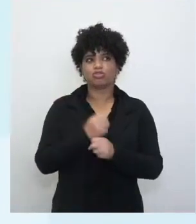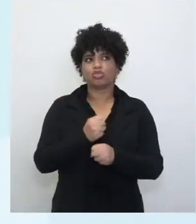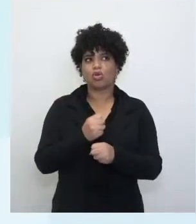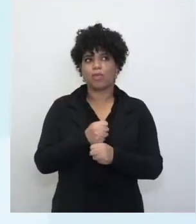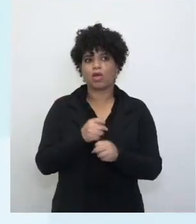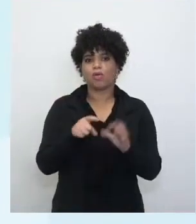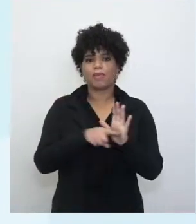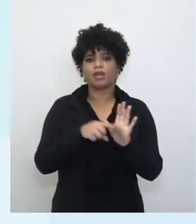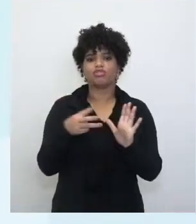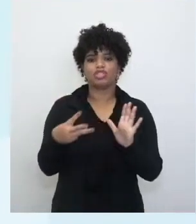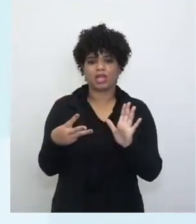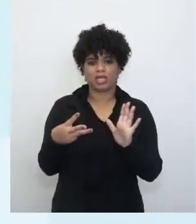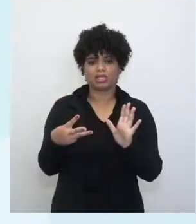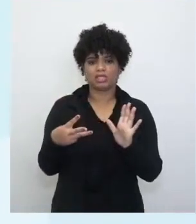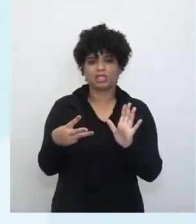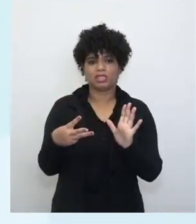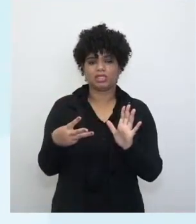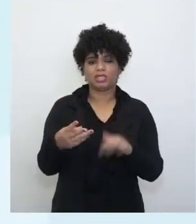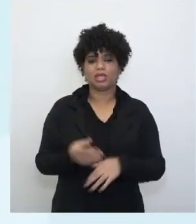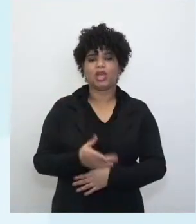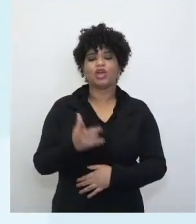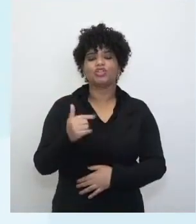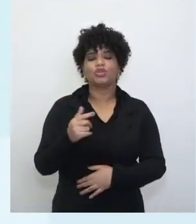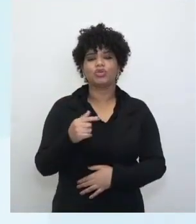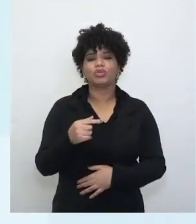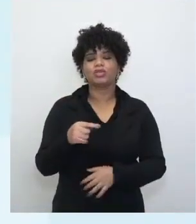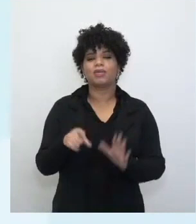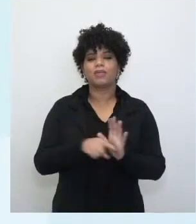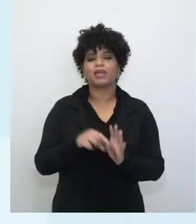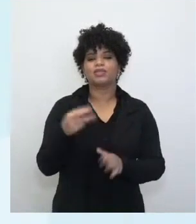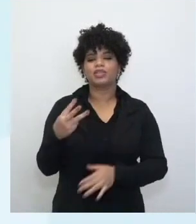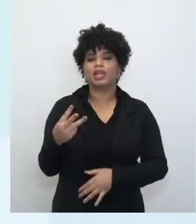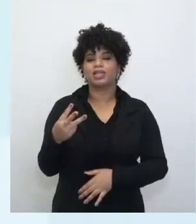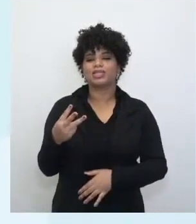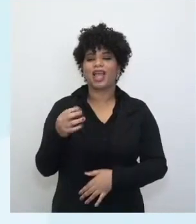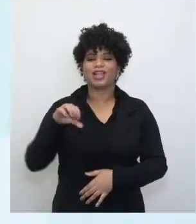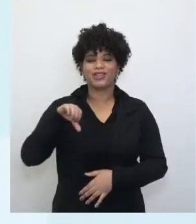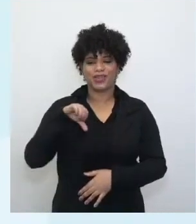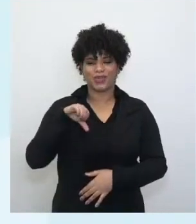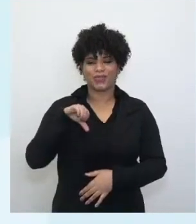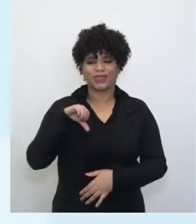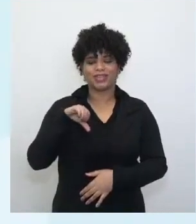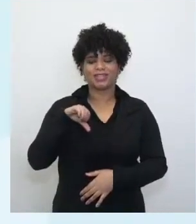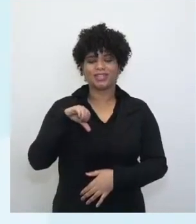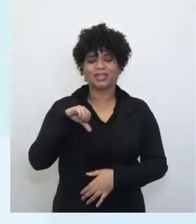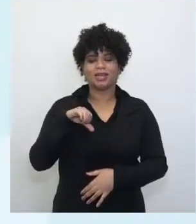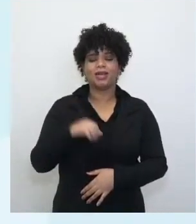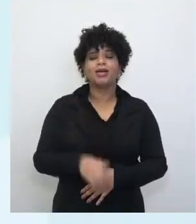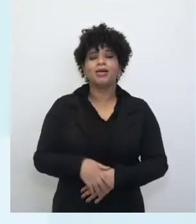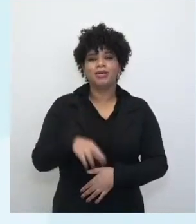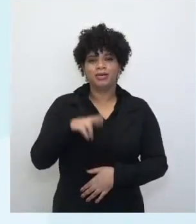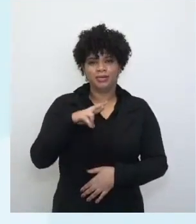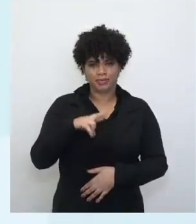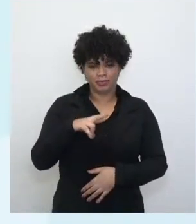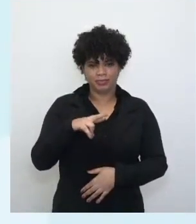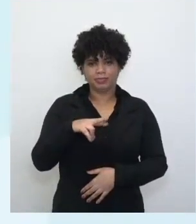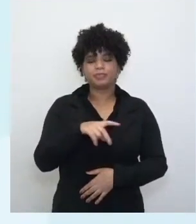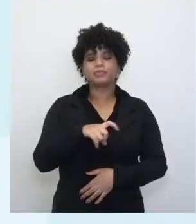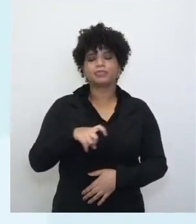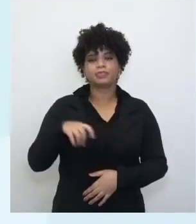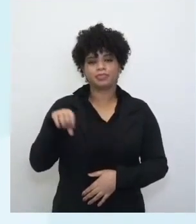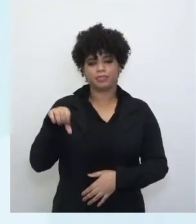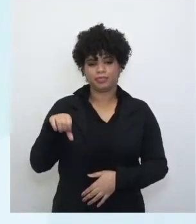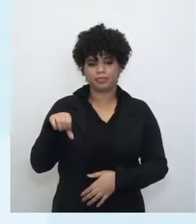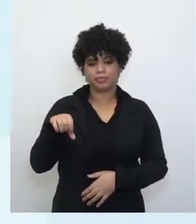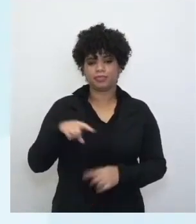com menos 3. 12 menos 3, 12 tira 3, 9. Então, o meu R de X deu 9.